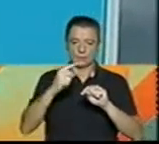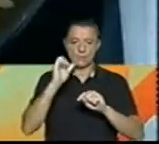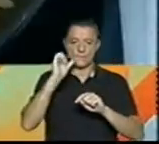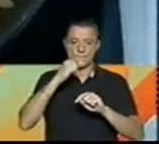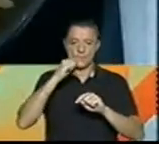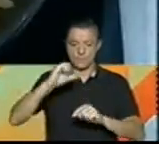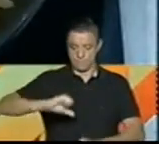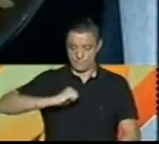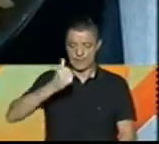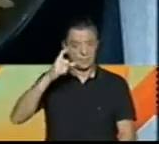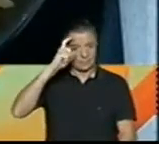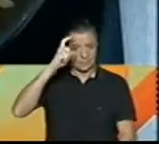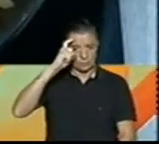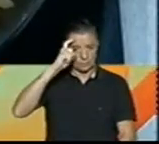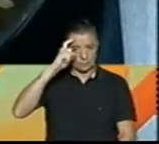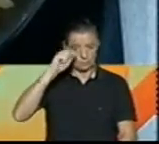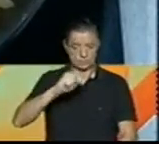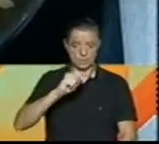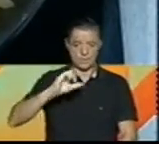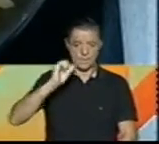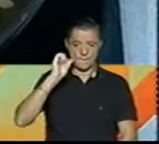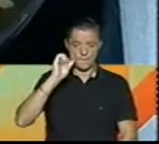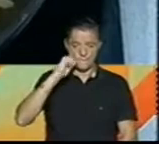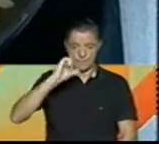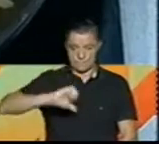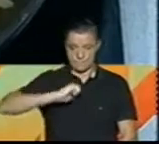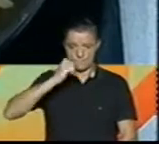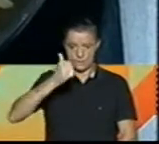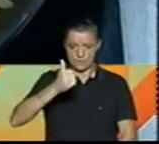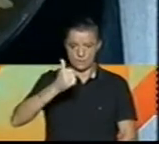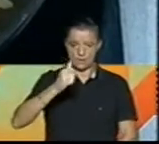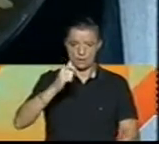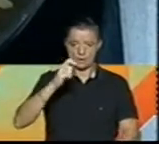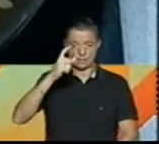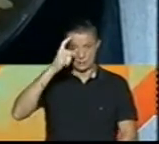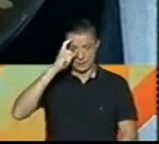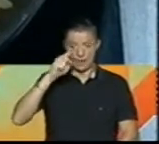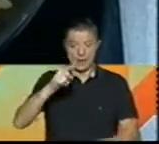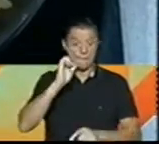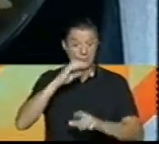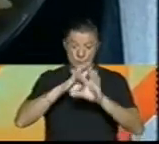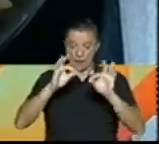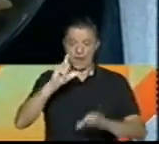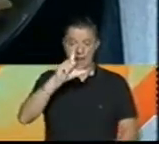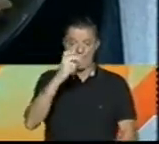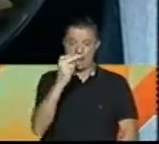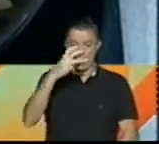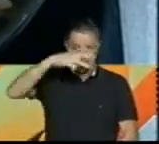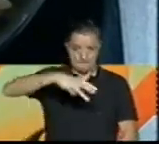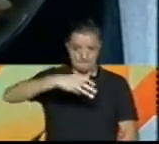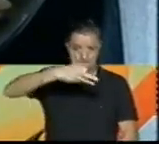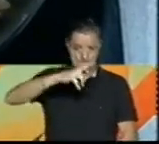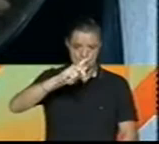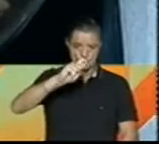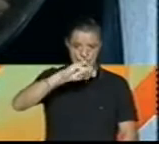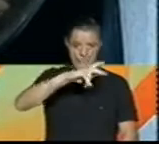nosso vinhão. O vinhão, como sabem, nós fazemos também no Minho Lampreia. Eu sei. E é